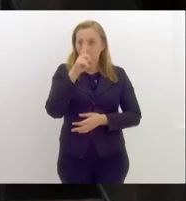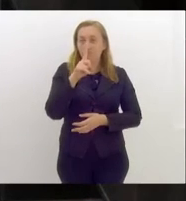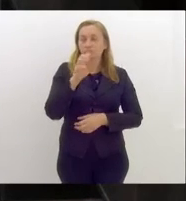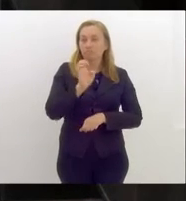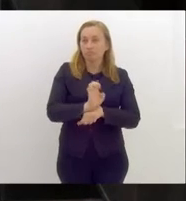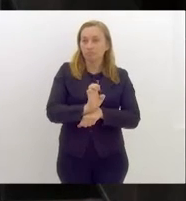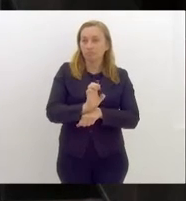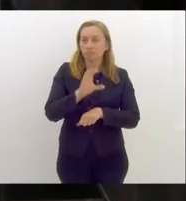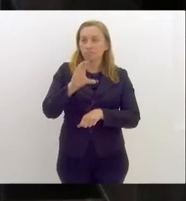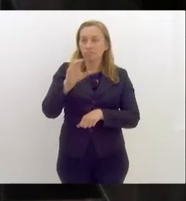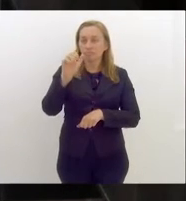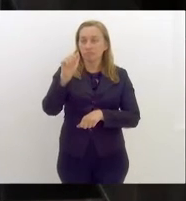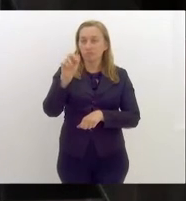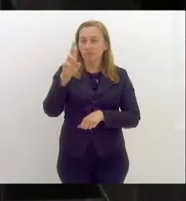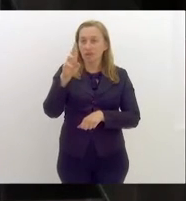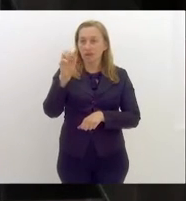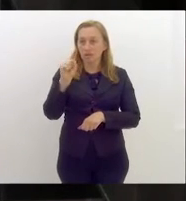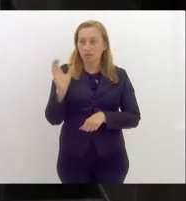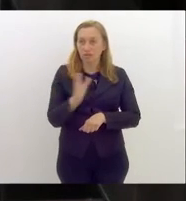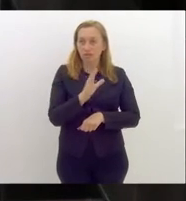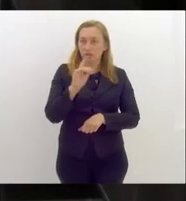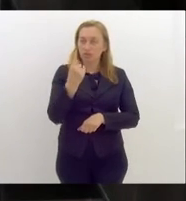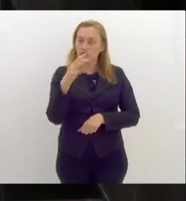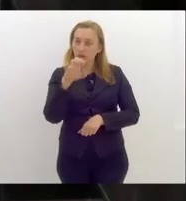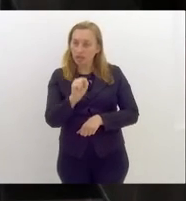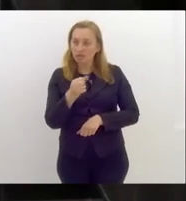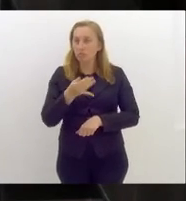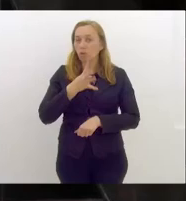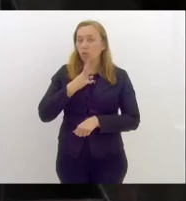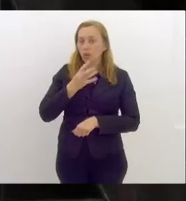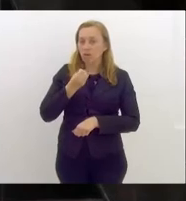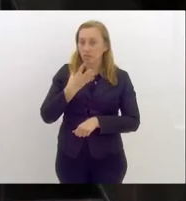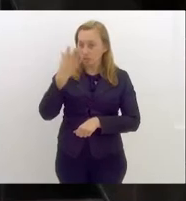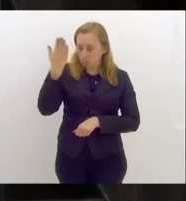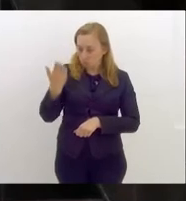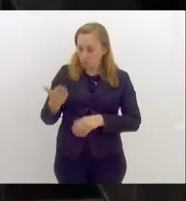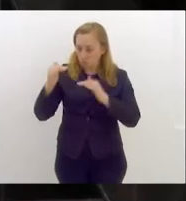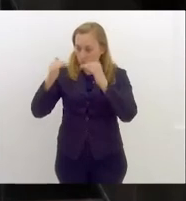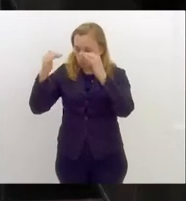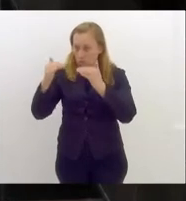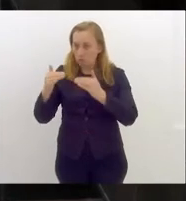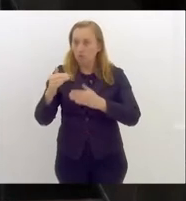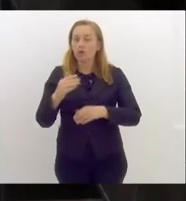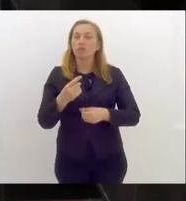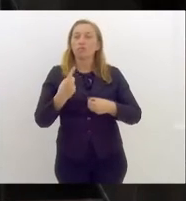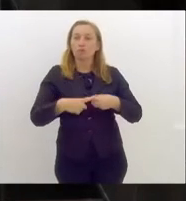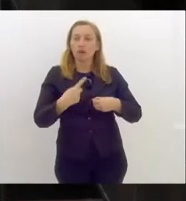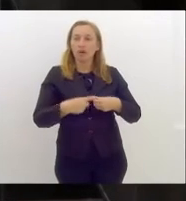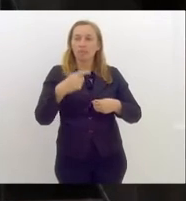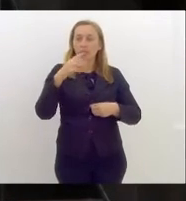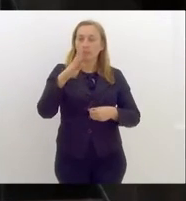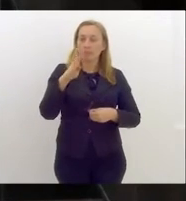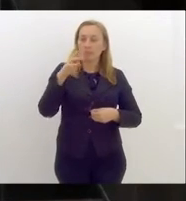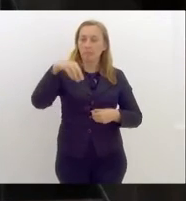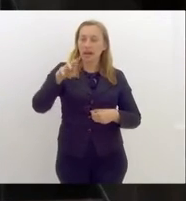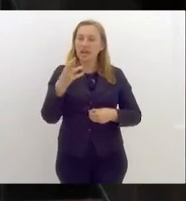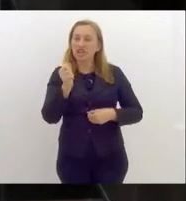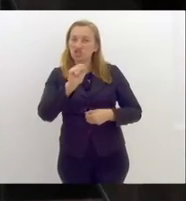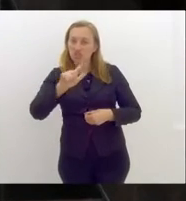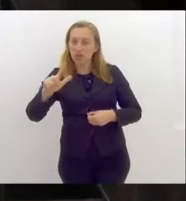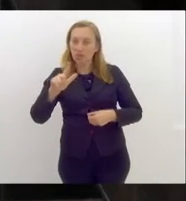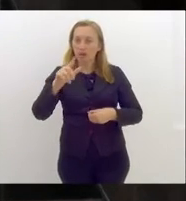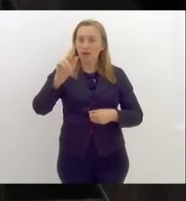Carlos Chagas que vossa excelência conhece muito bem no bairro de Marechal Hermes né porque lá